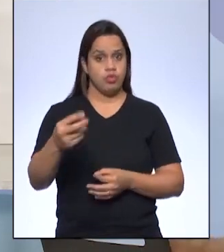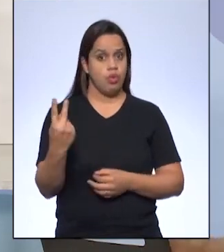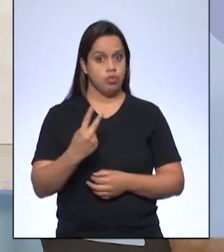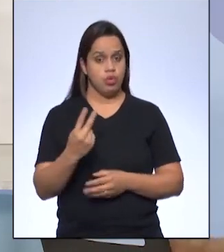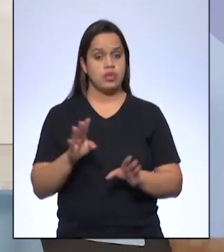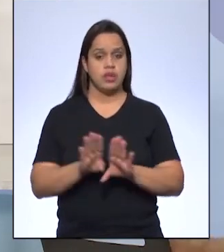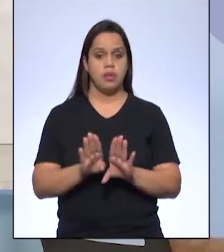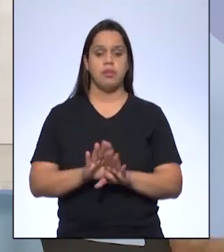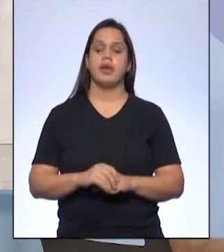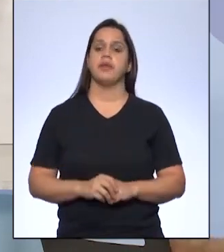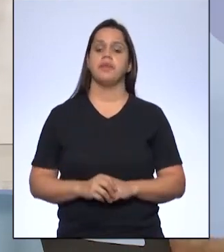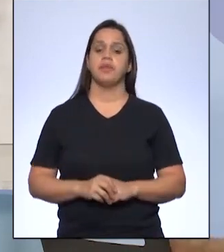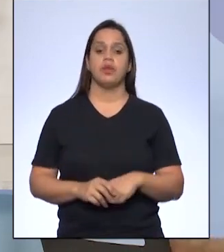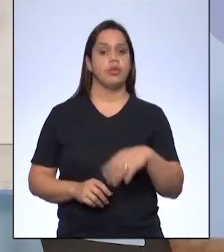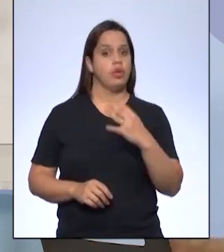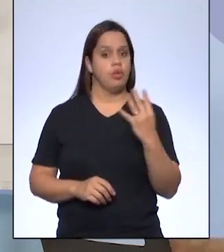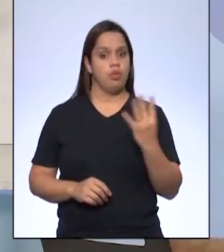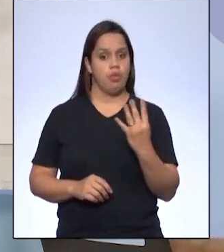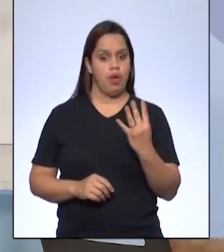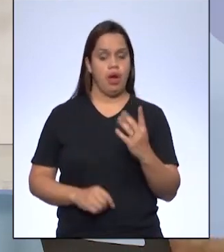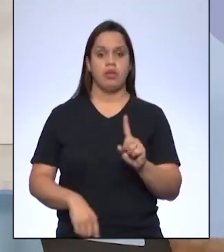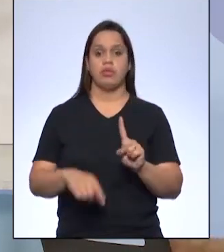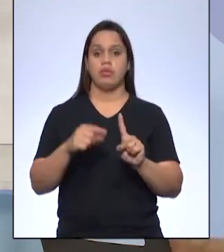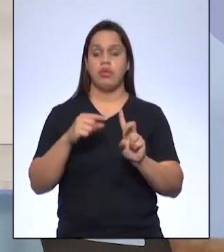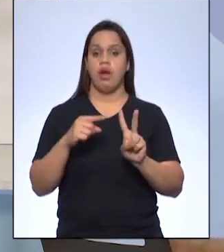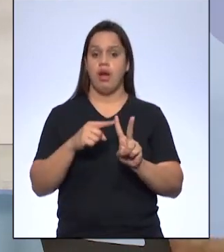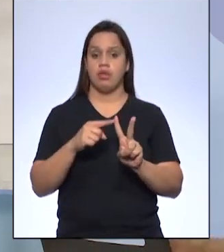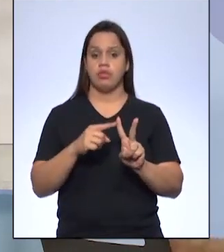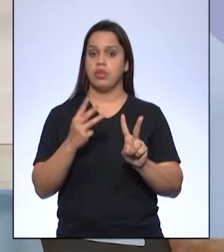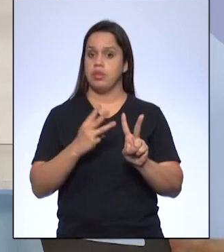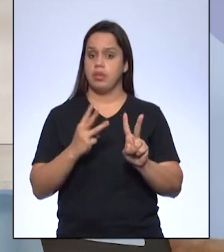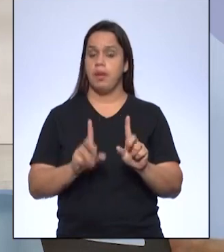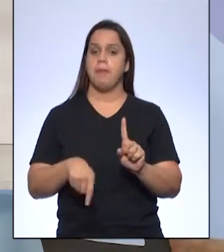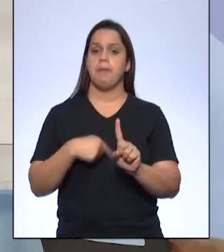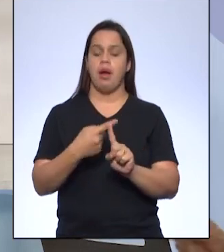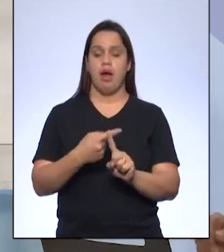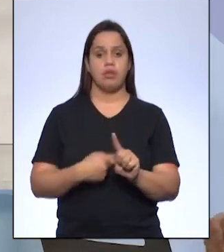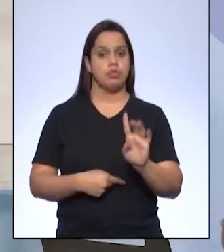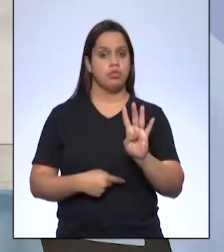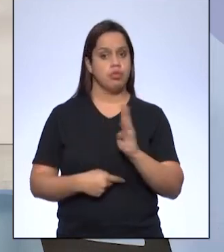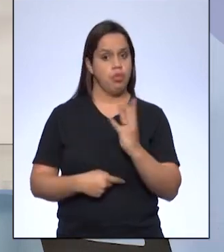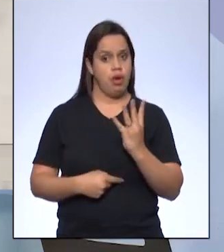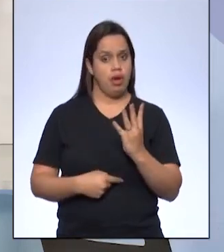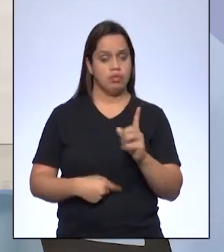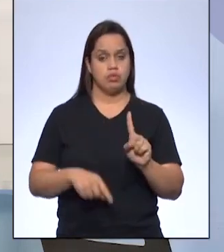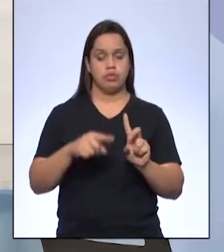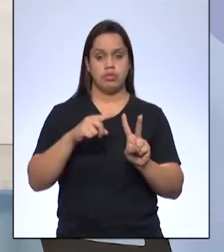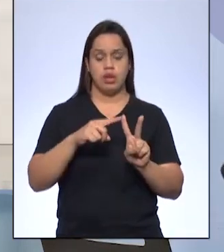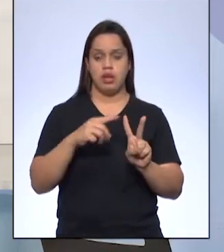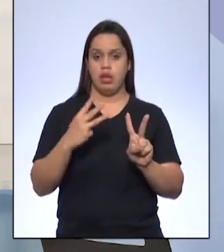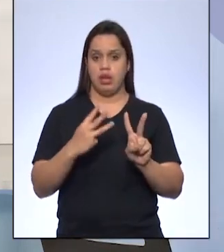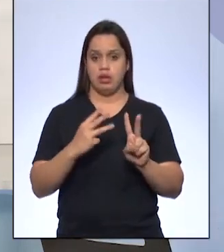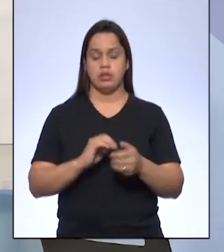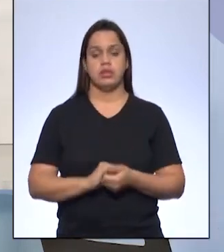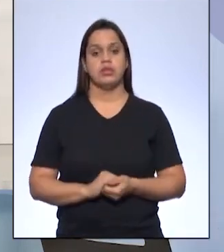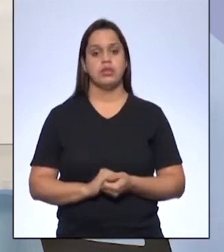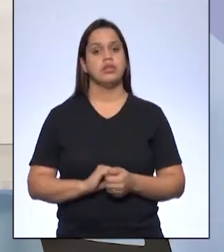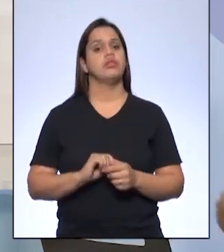raiz de 3 metros mais 4 raiz de 3 metros. Mais uma